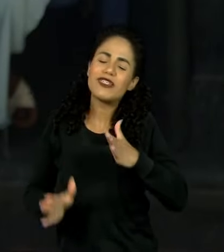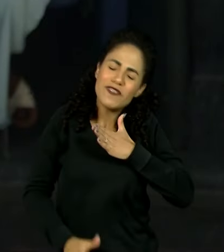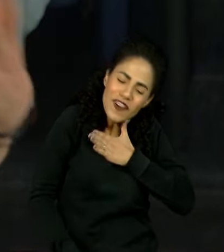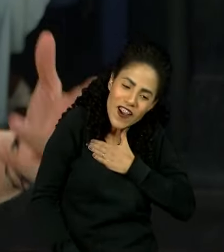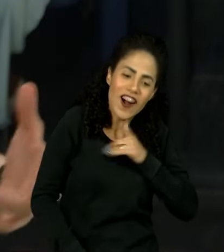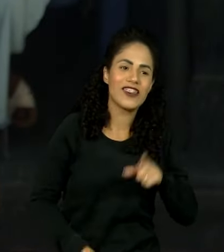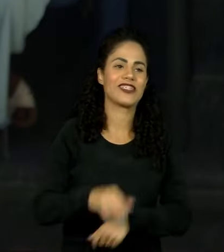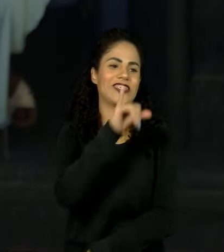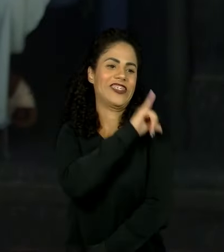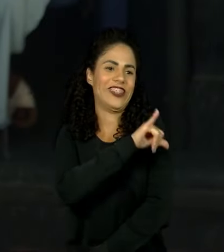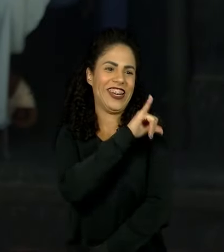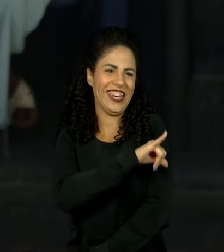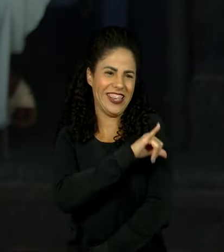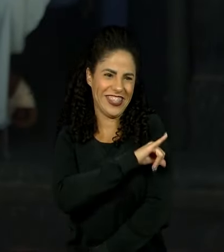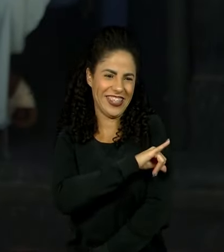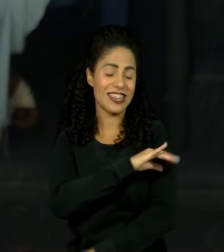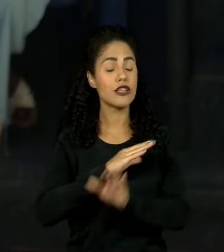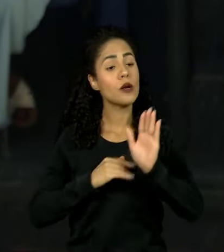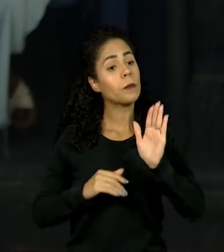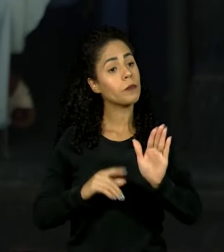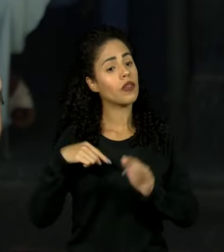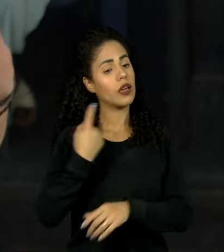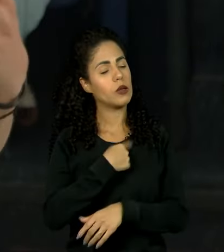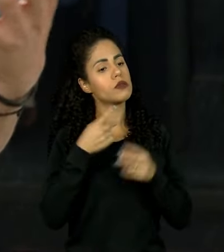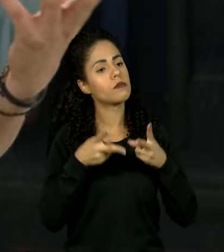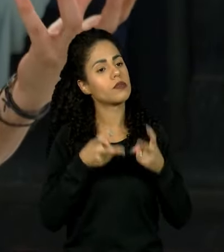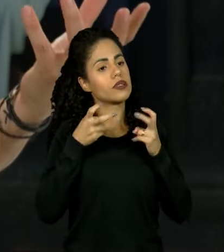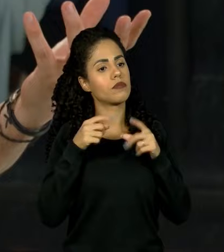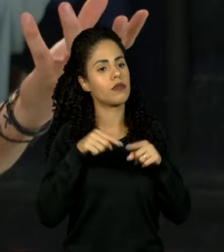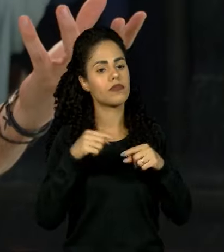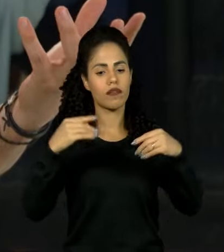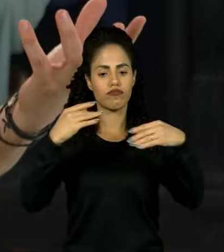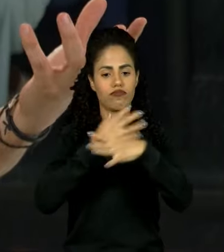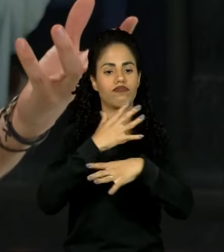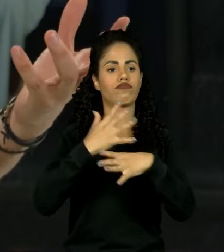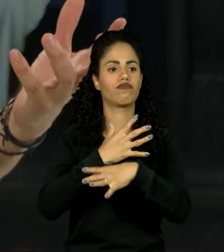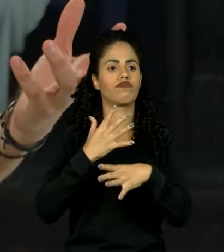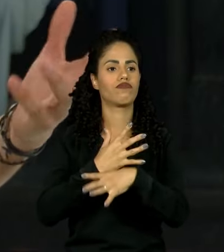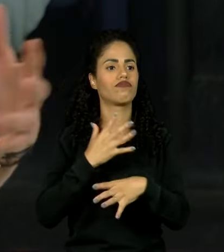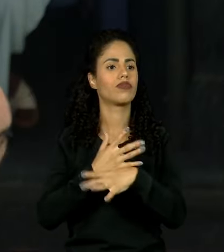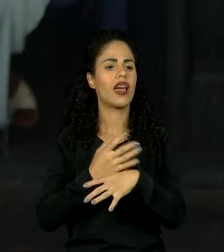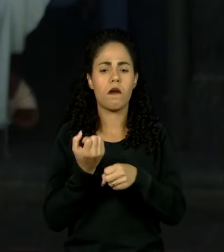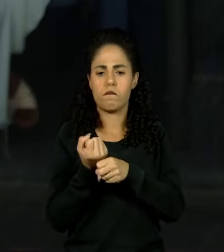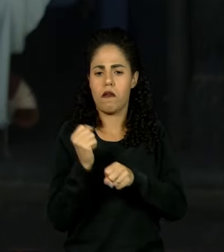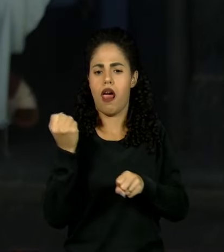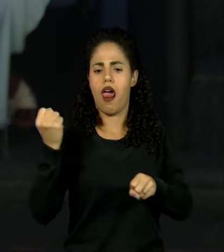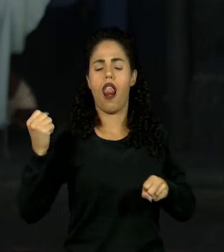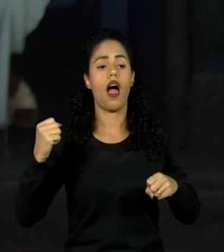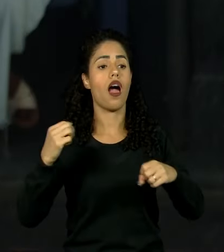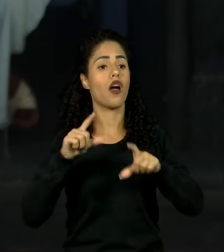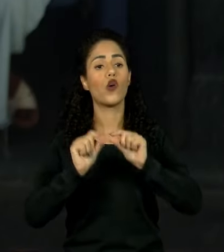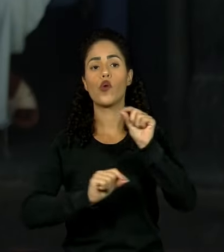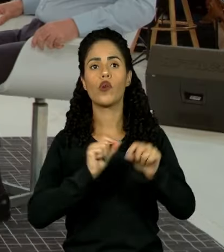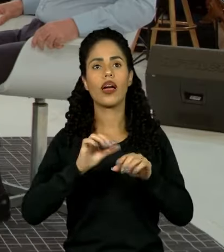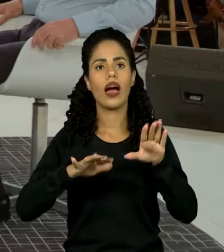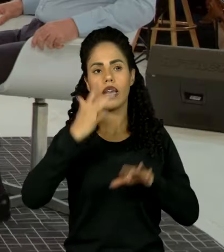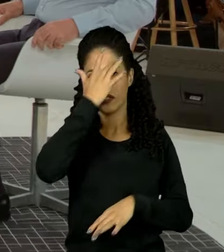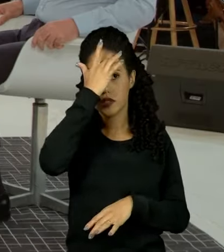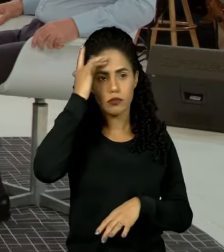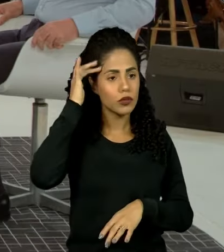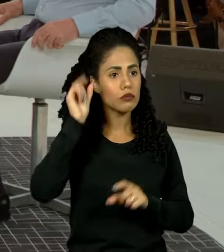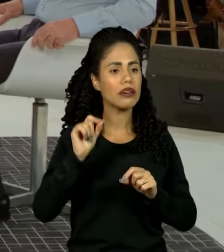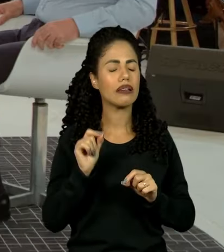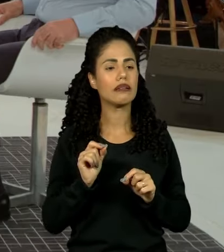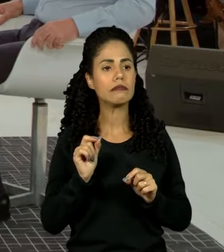como amo São Paulo também mas a gente vê essas cidades que são as duas maiores cidades do Brasil que as pessoas elas temem muito a